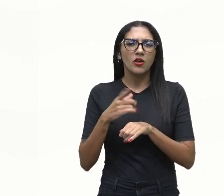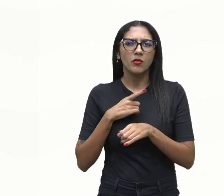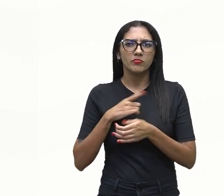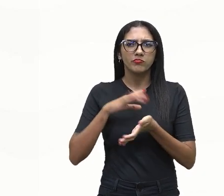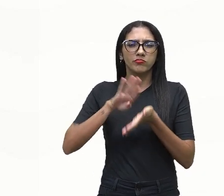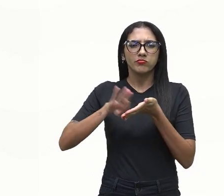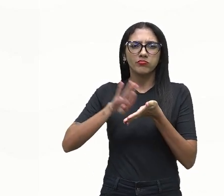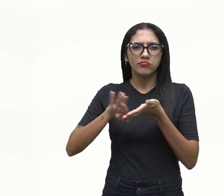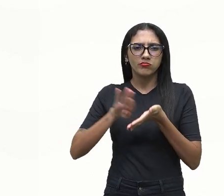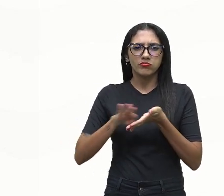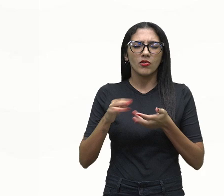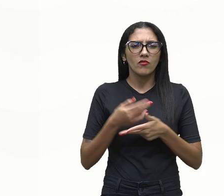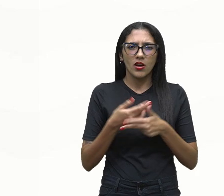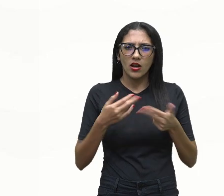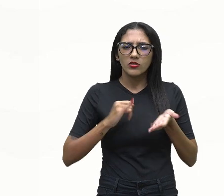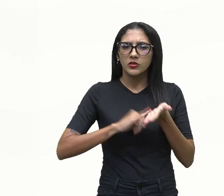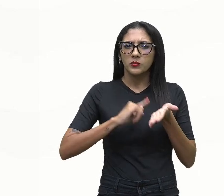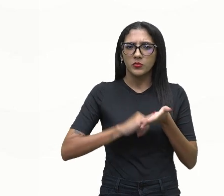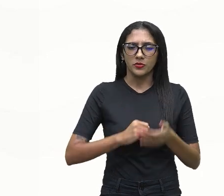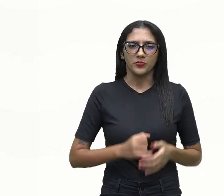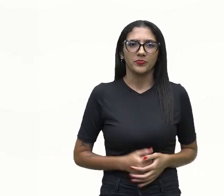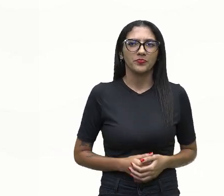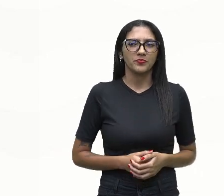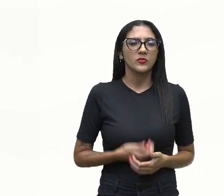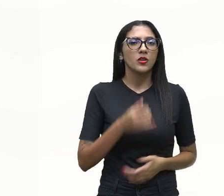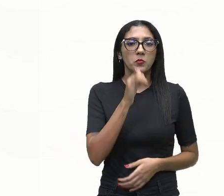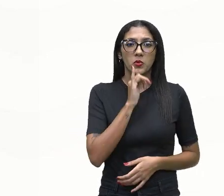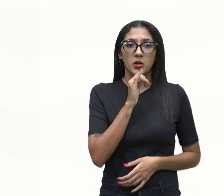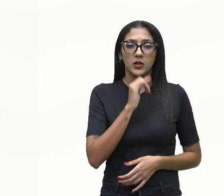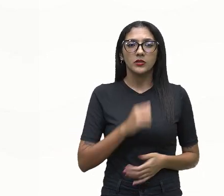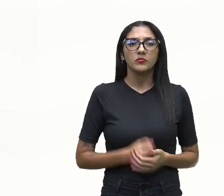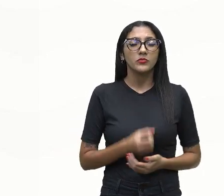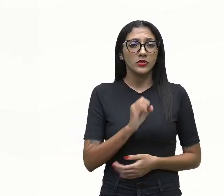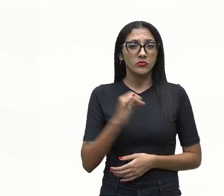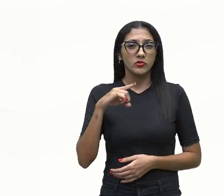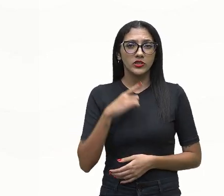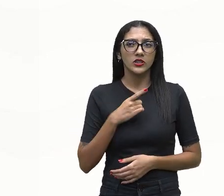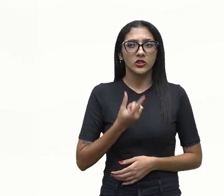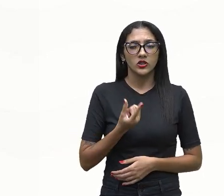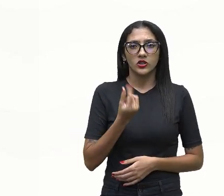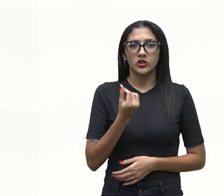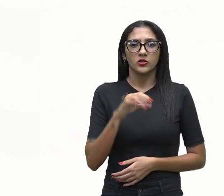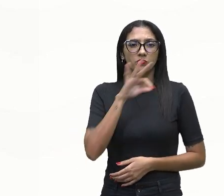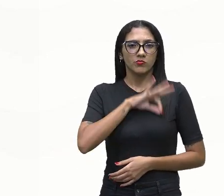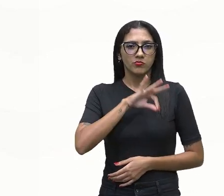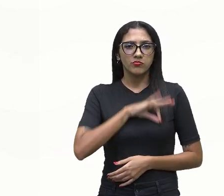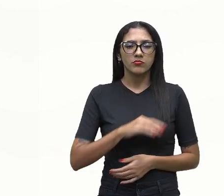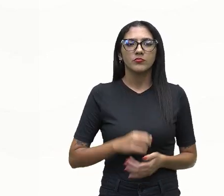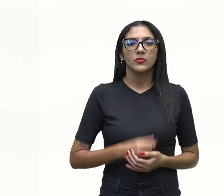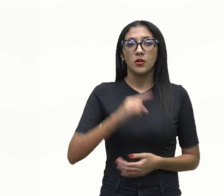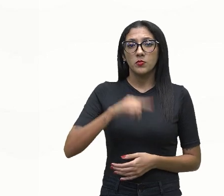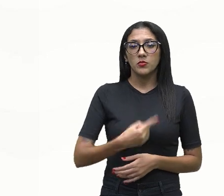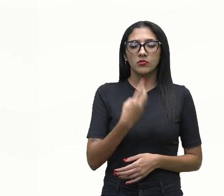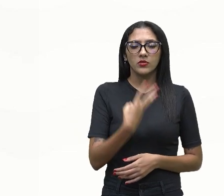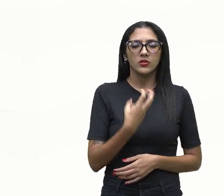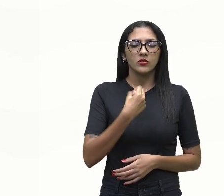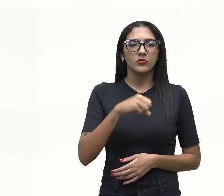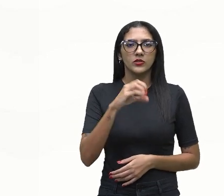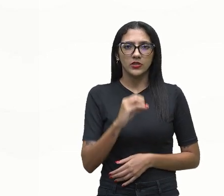benefícios. Olha só, por exemplo, se você recebe R$ 1.380, mas tem